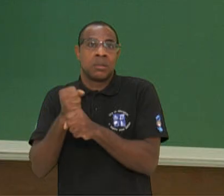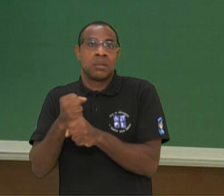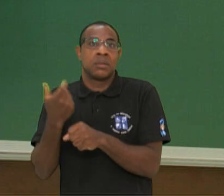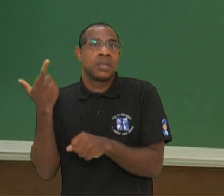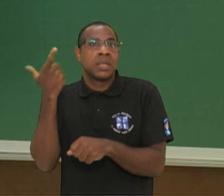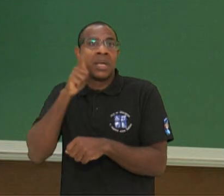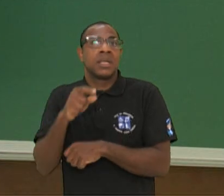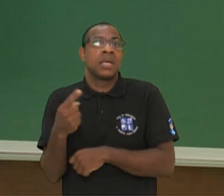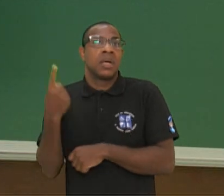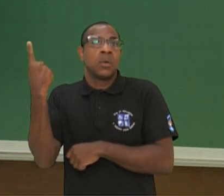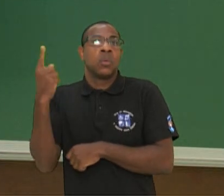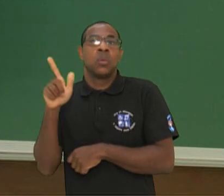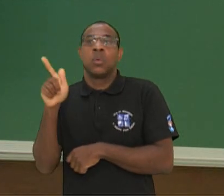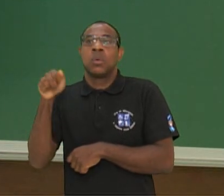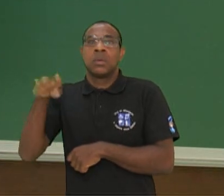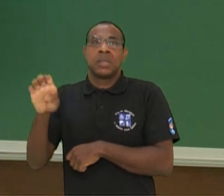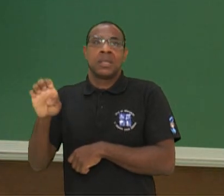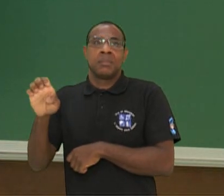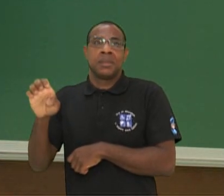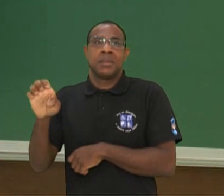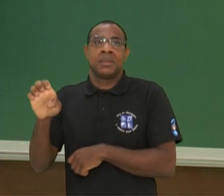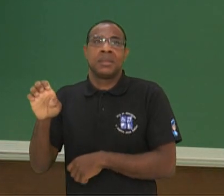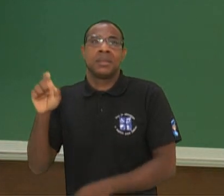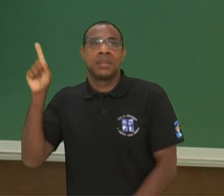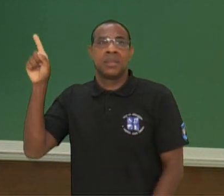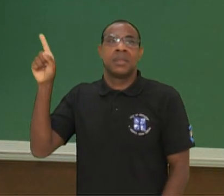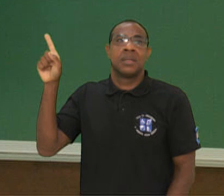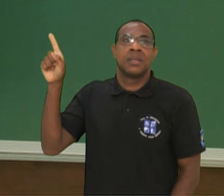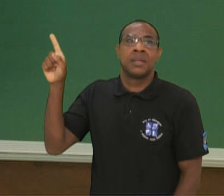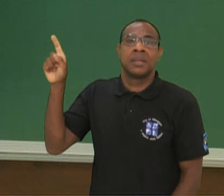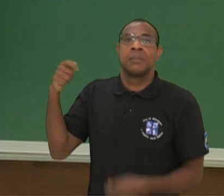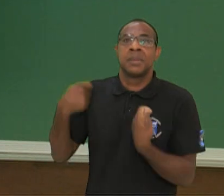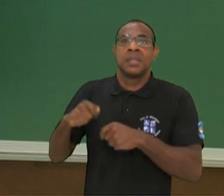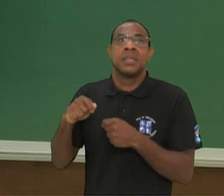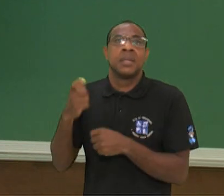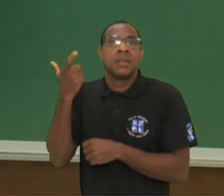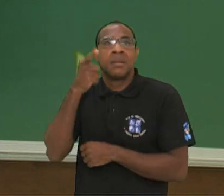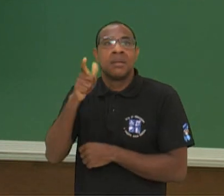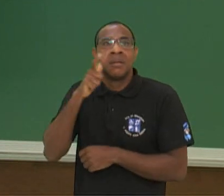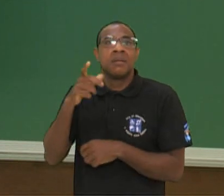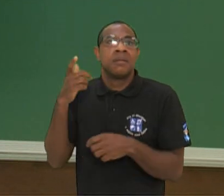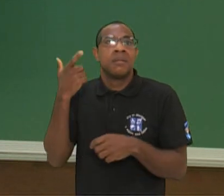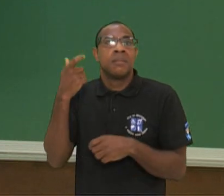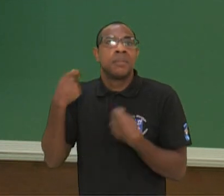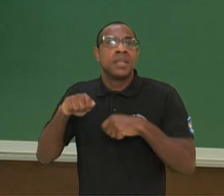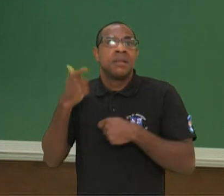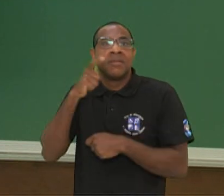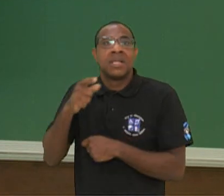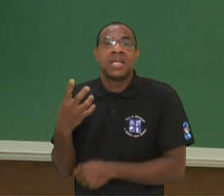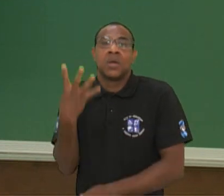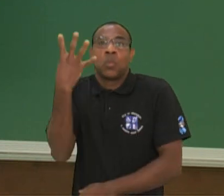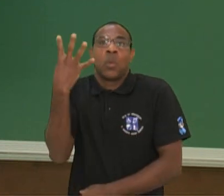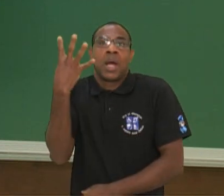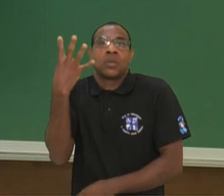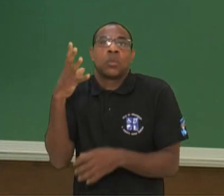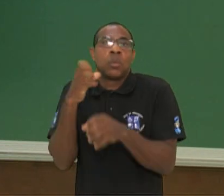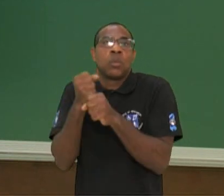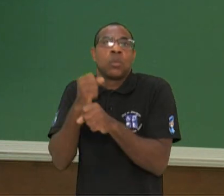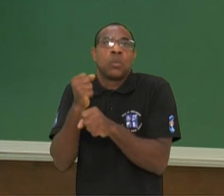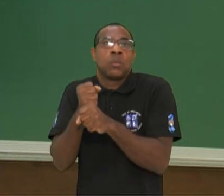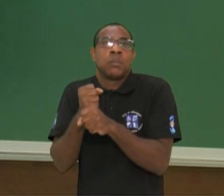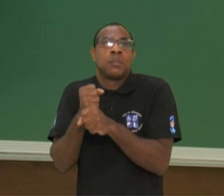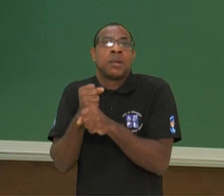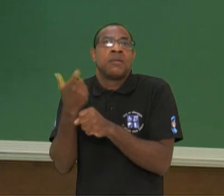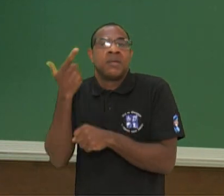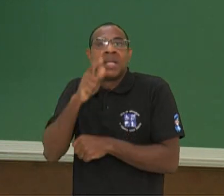set. Tá? Então ele precisa vencer 4 pontos para vencer